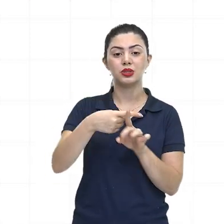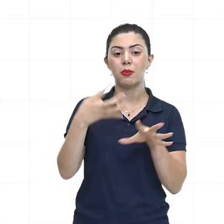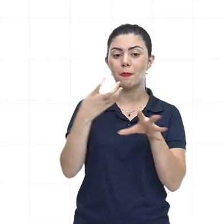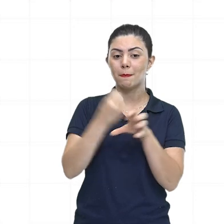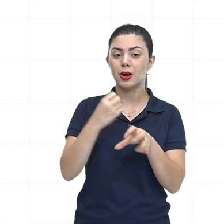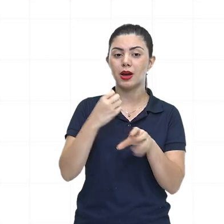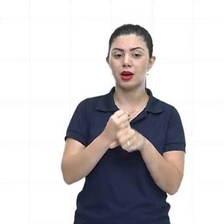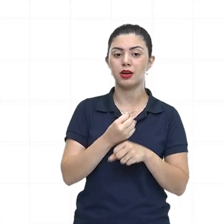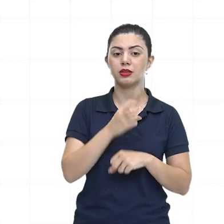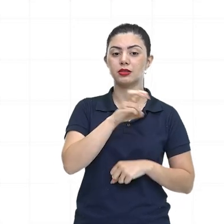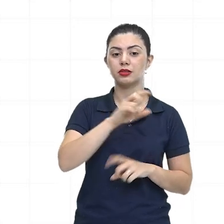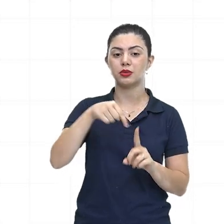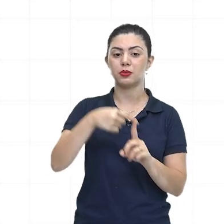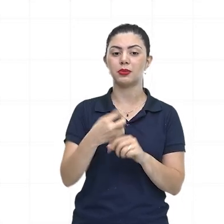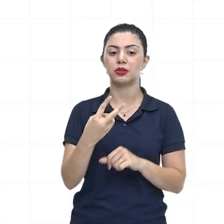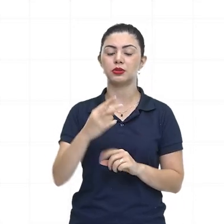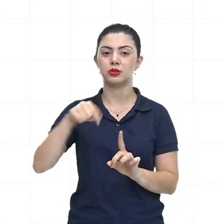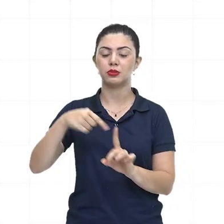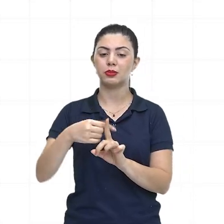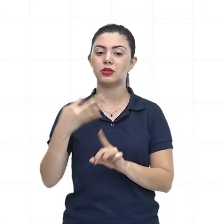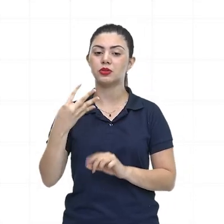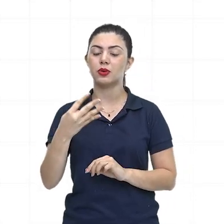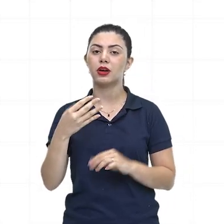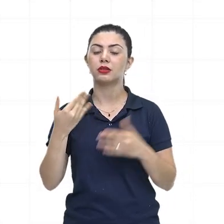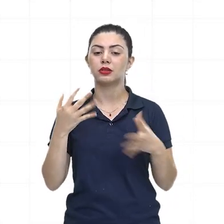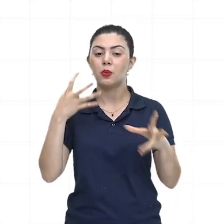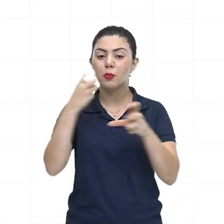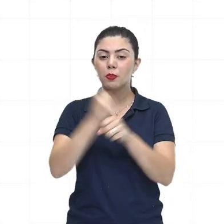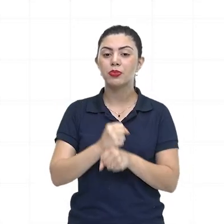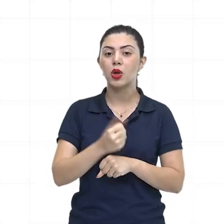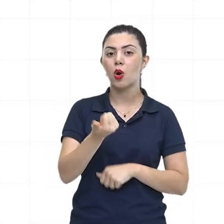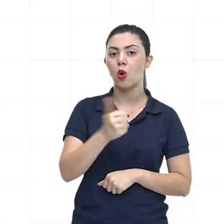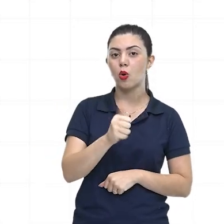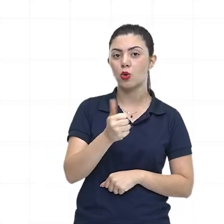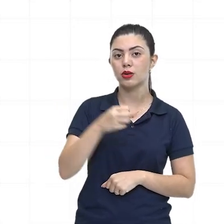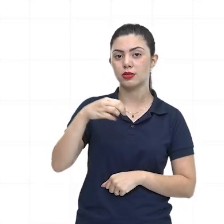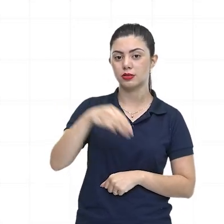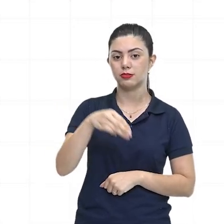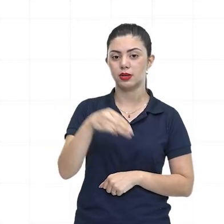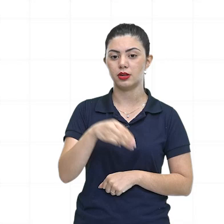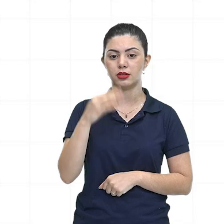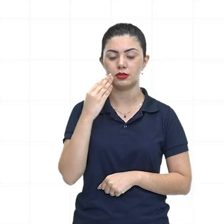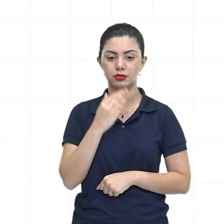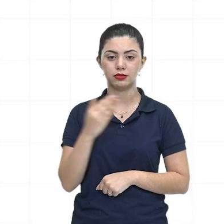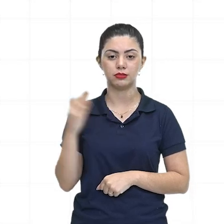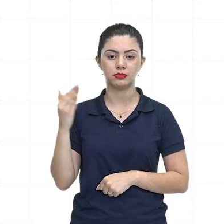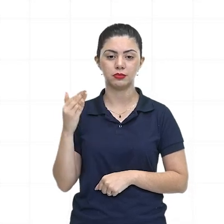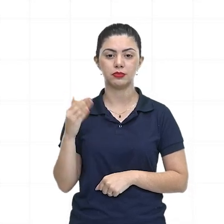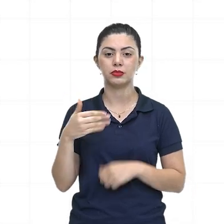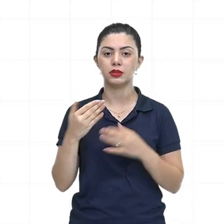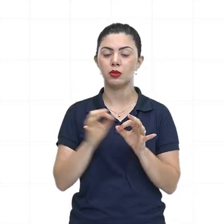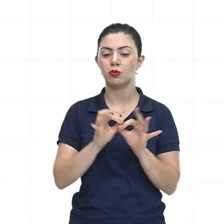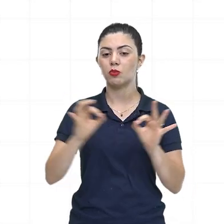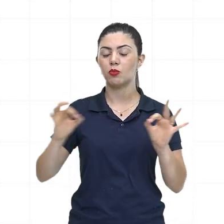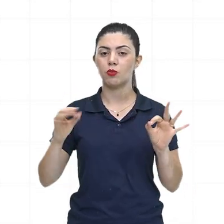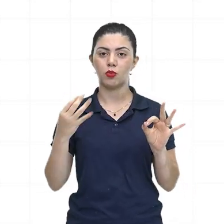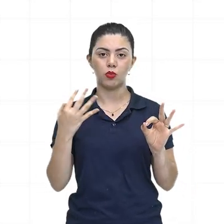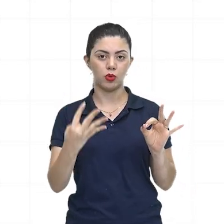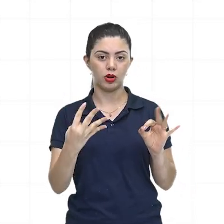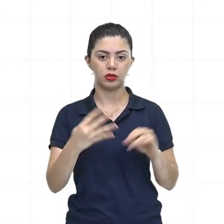4, 11. Ou seja, o comprimento desse vão aqui é de quanto? 11 metros. A largura é quanto?